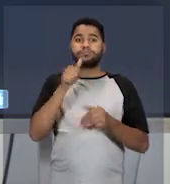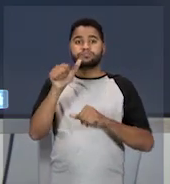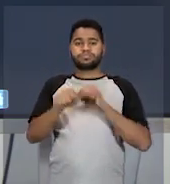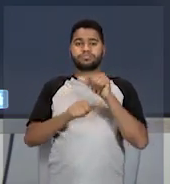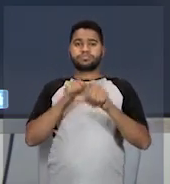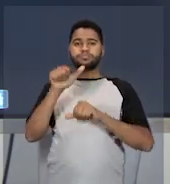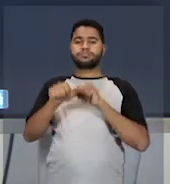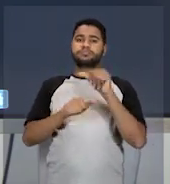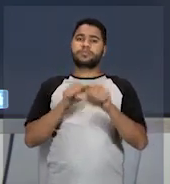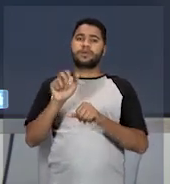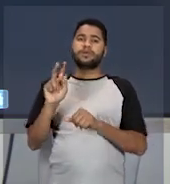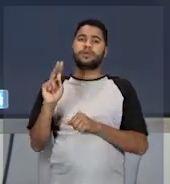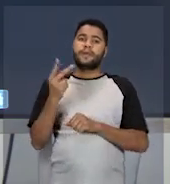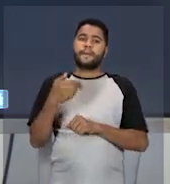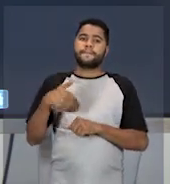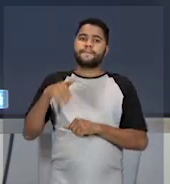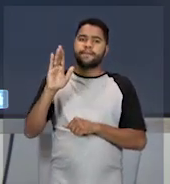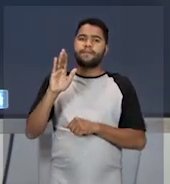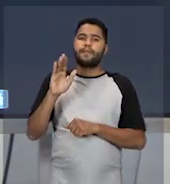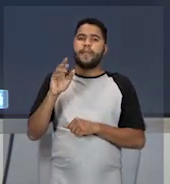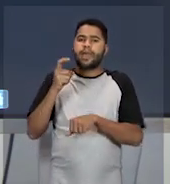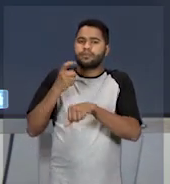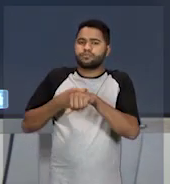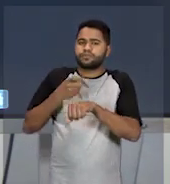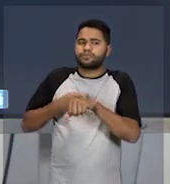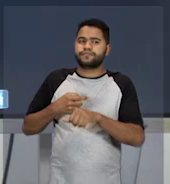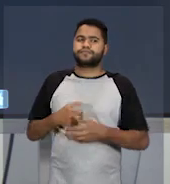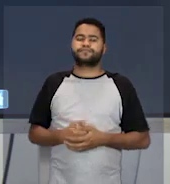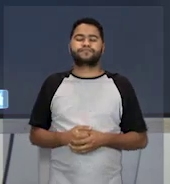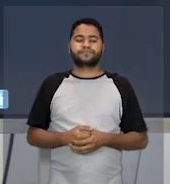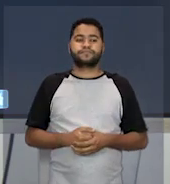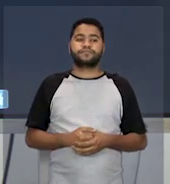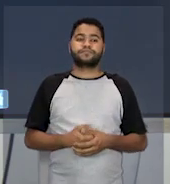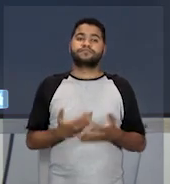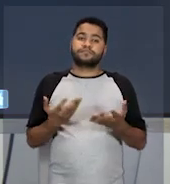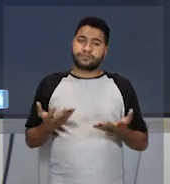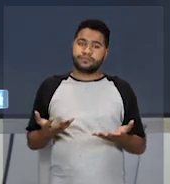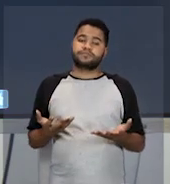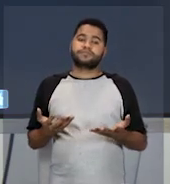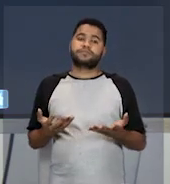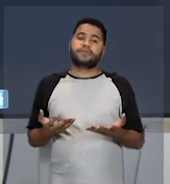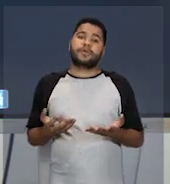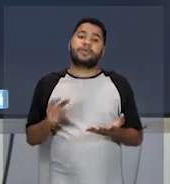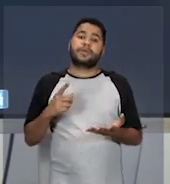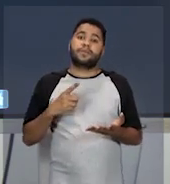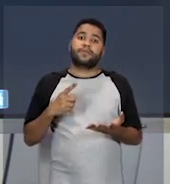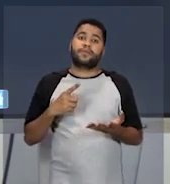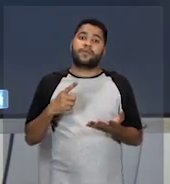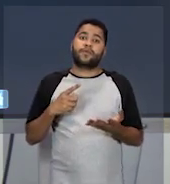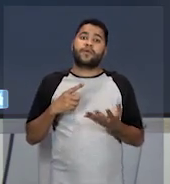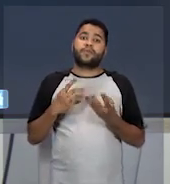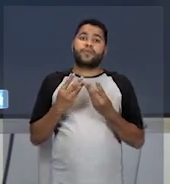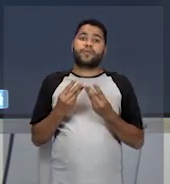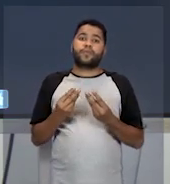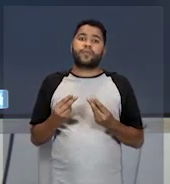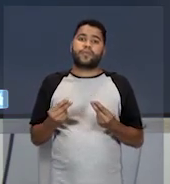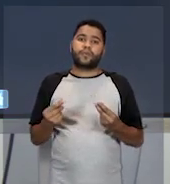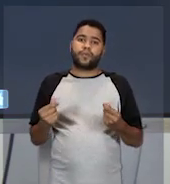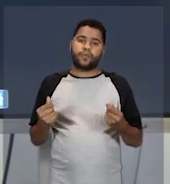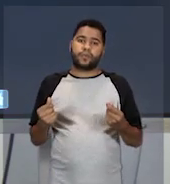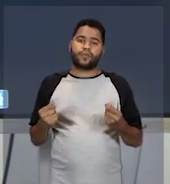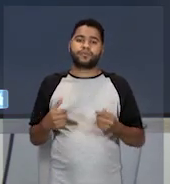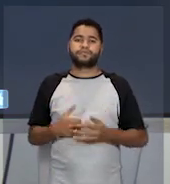colocando hidrogênio para ela ficar mais grossinha, tá? E isso aí, na digestão, você quebrados em ácidos graxos